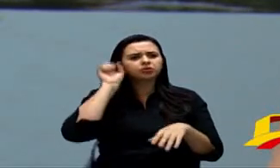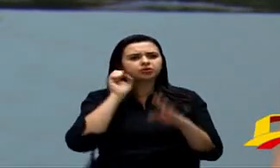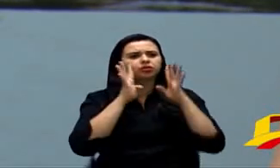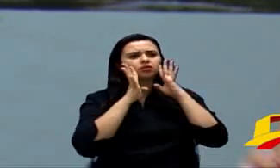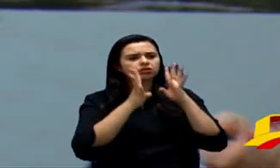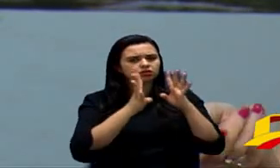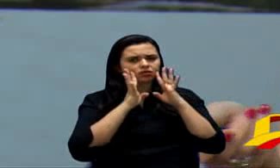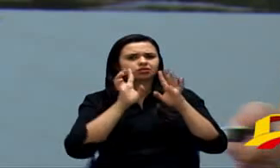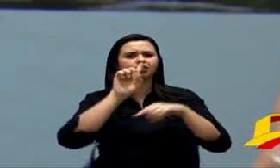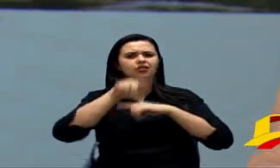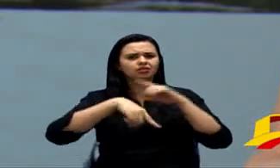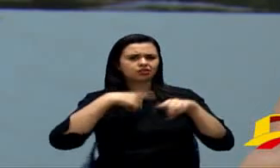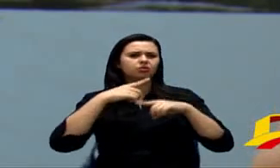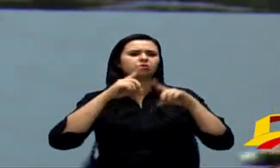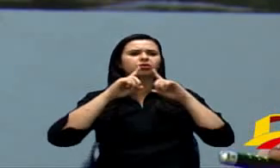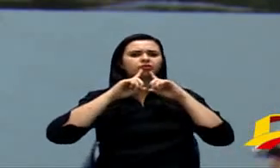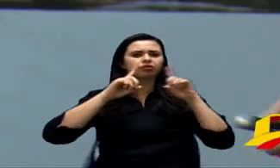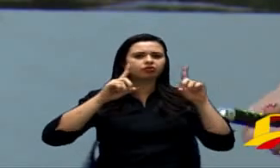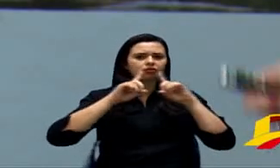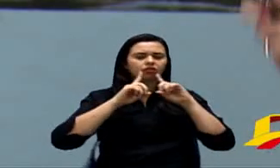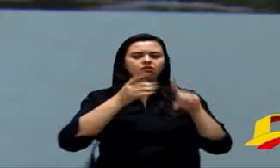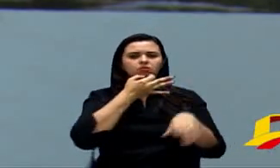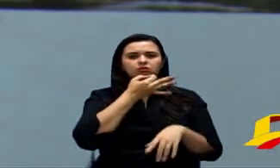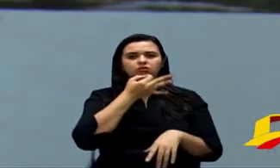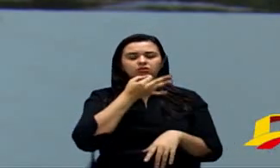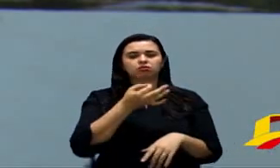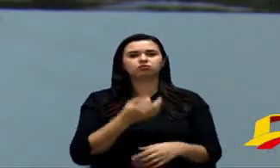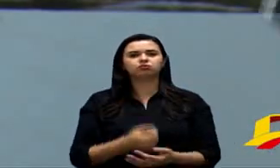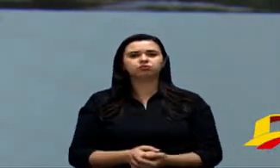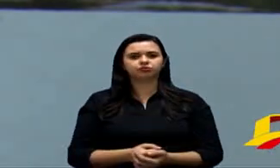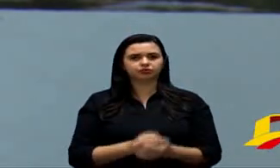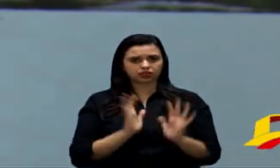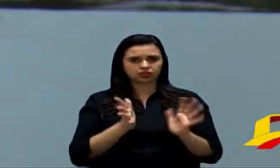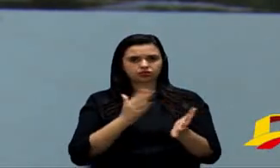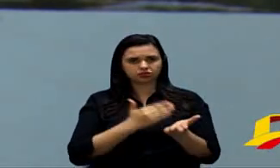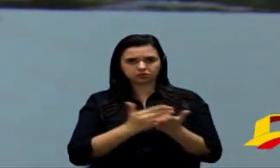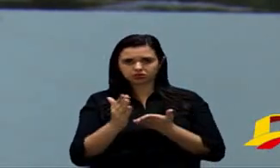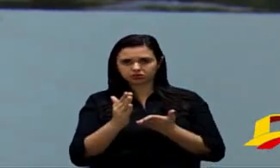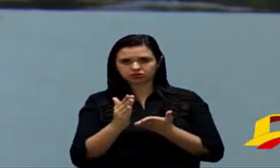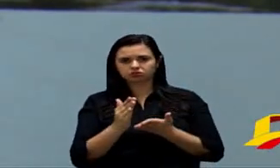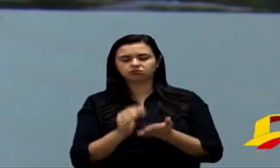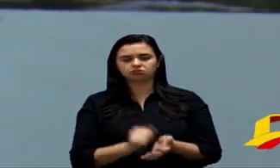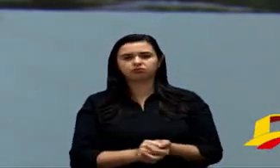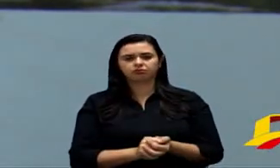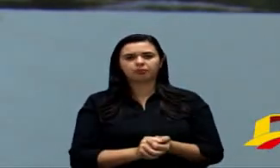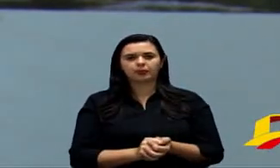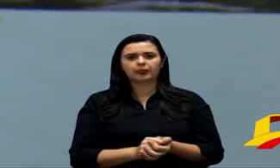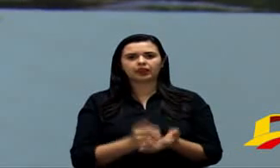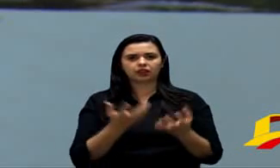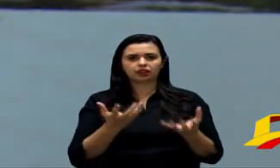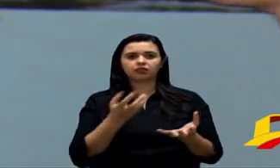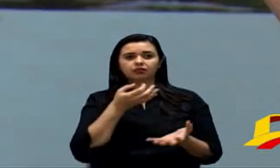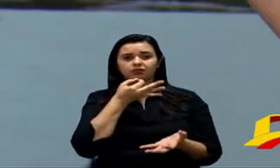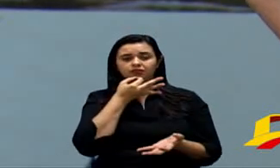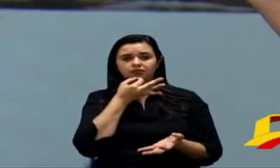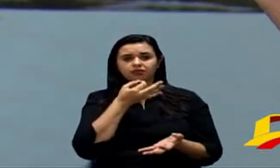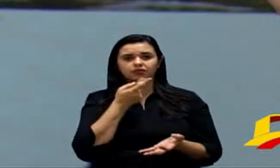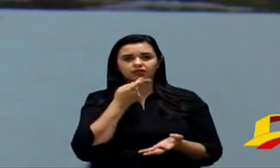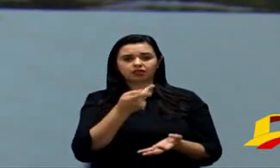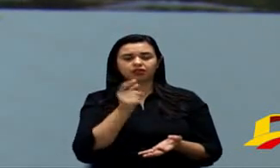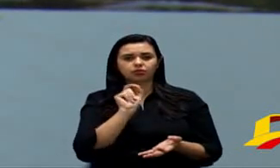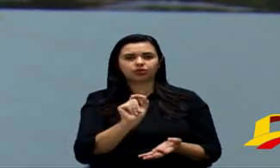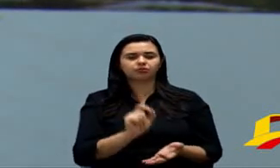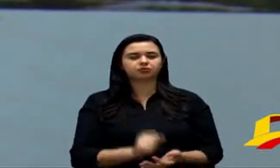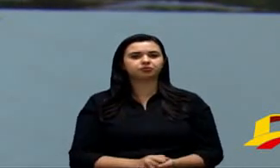se manifesta, por favor. Eu só queria... Já começou? Não. Eu só queria dizer, ó, é verdade, falaram para mim, viu,